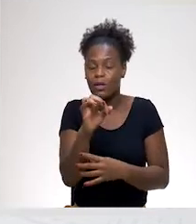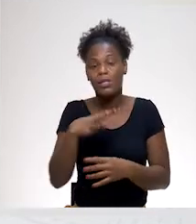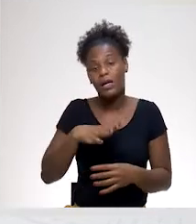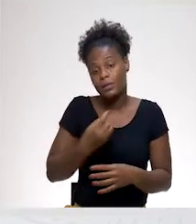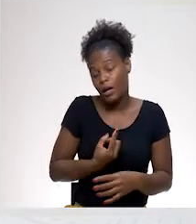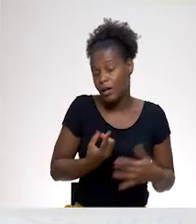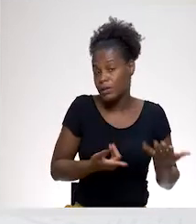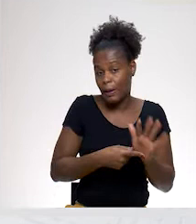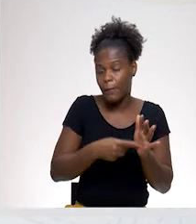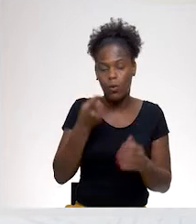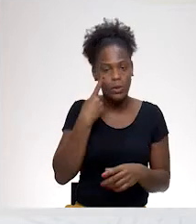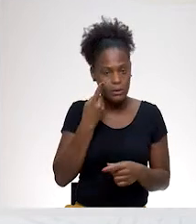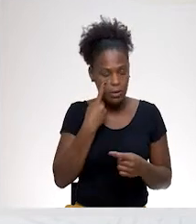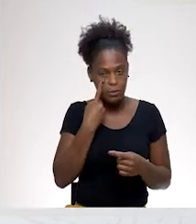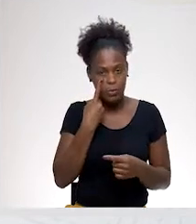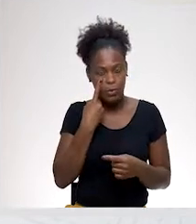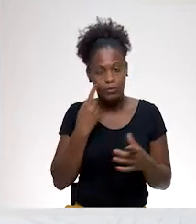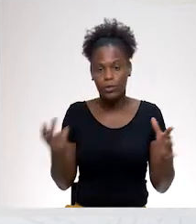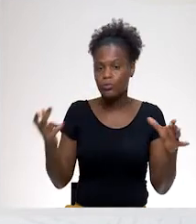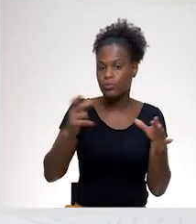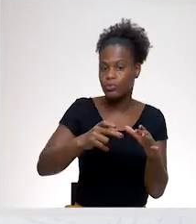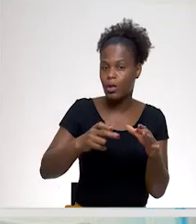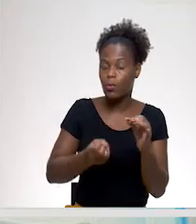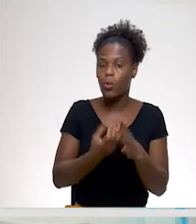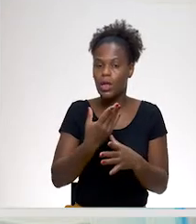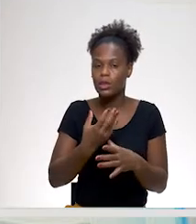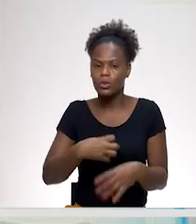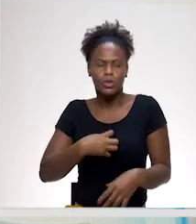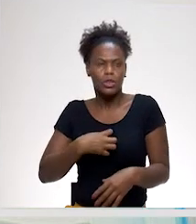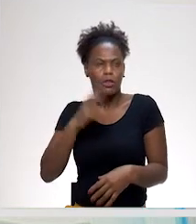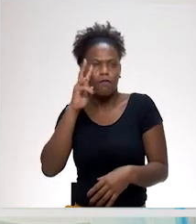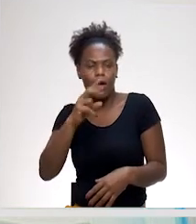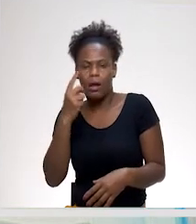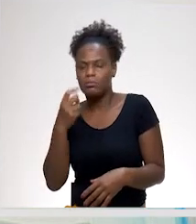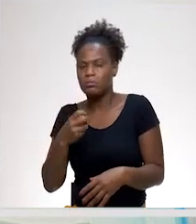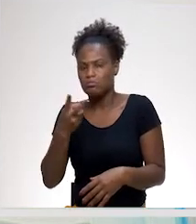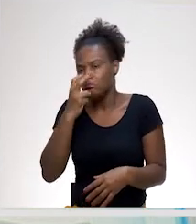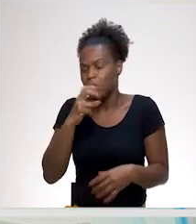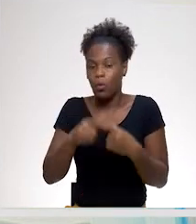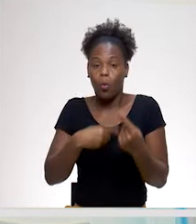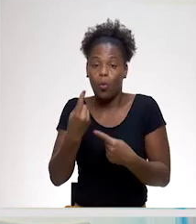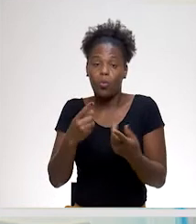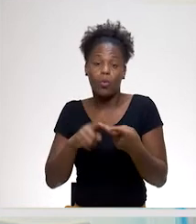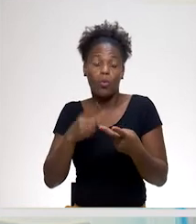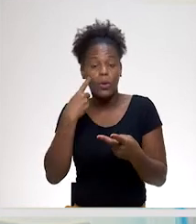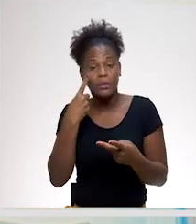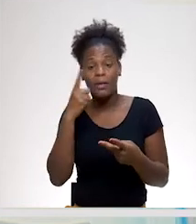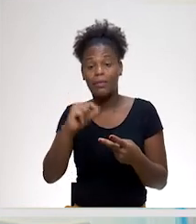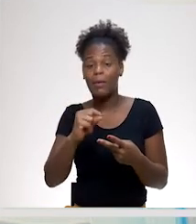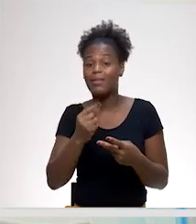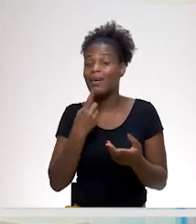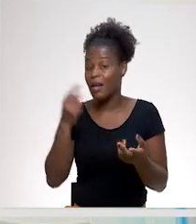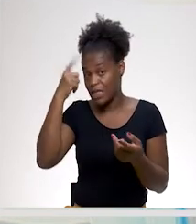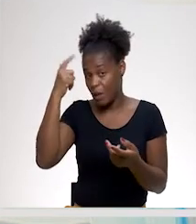raízes, quer sejam conhecimentos provenientes dos sentidos, como também conhecimentos